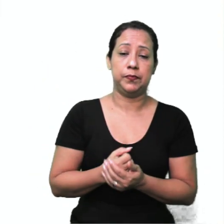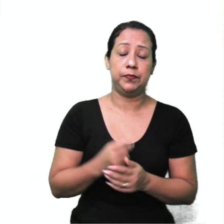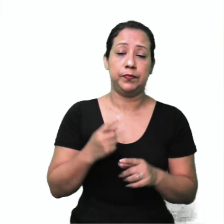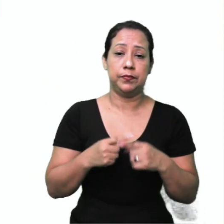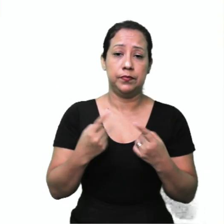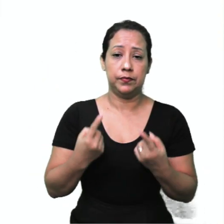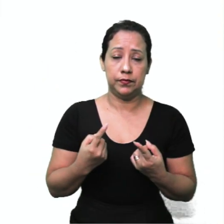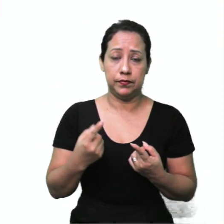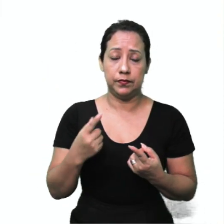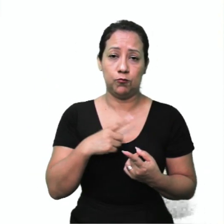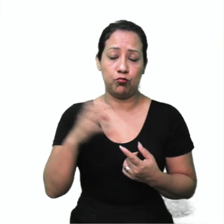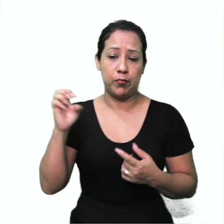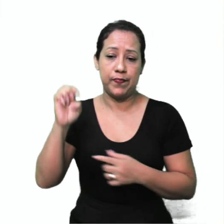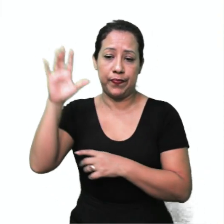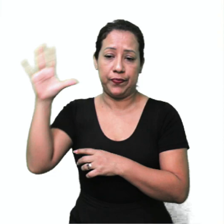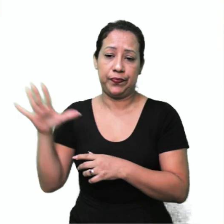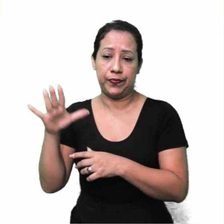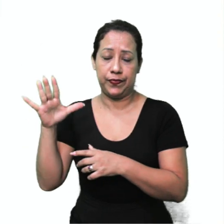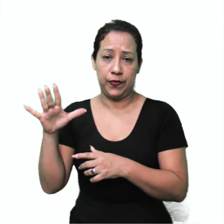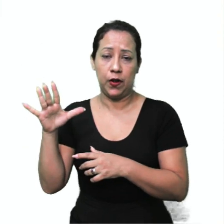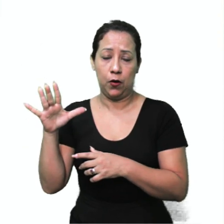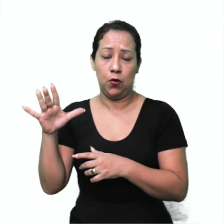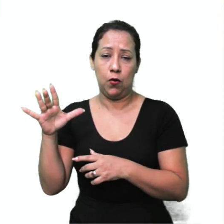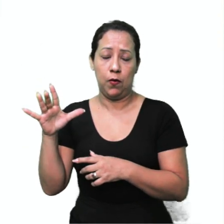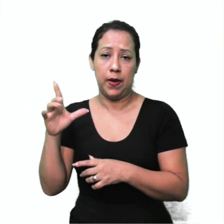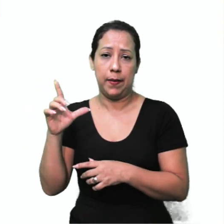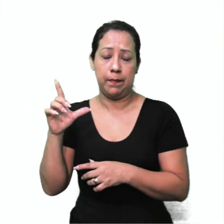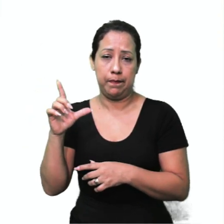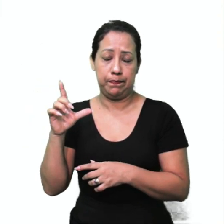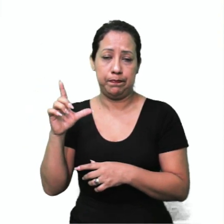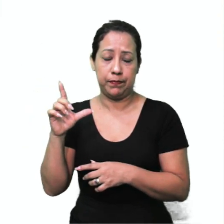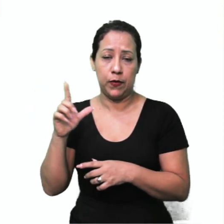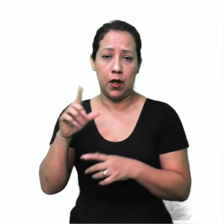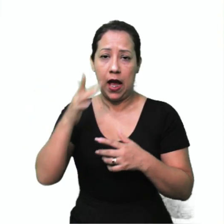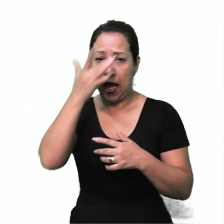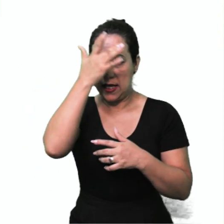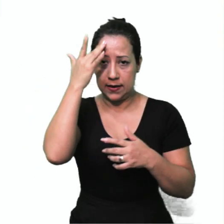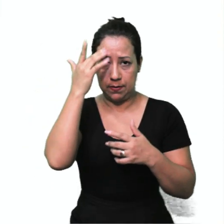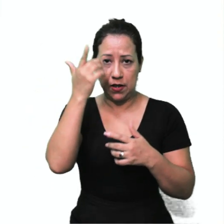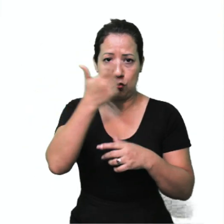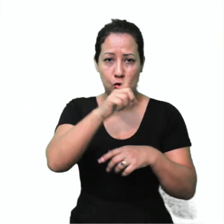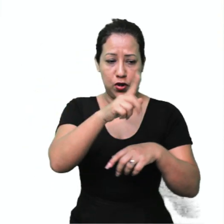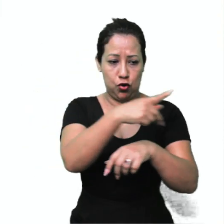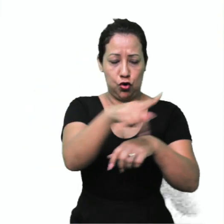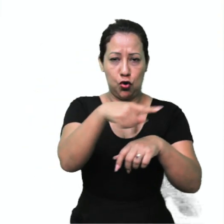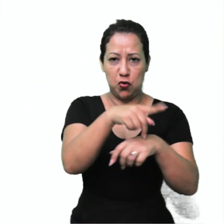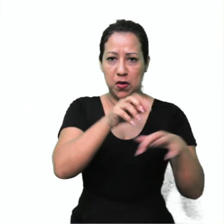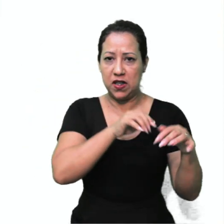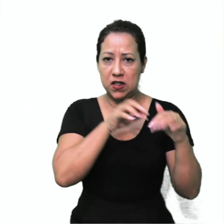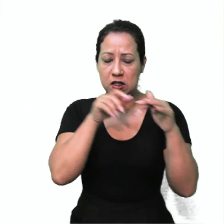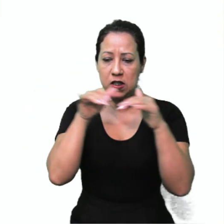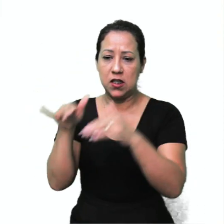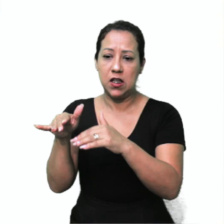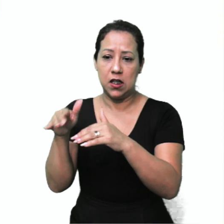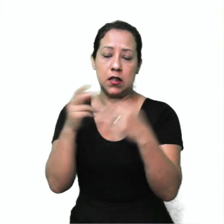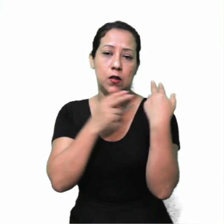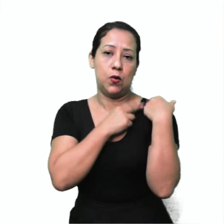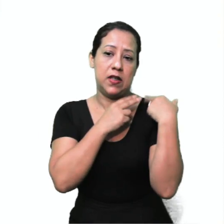efeitos devastadores da crise, especialmente o desemprego que atinge, sobretudo, os mais